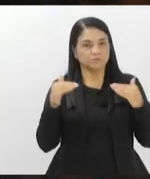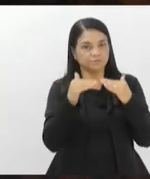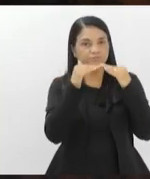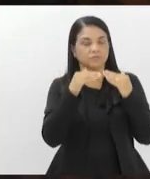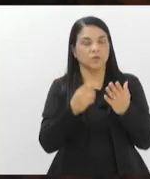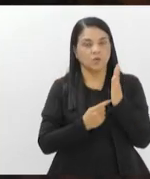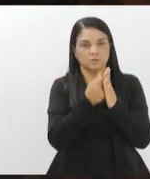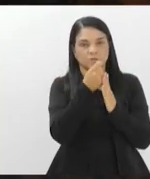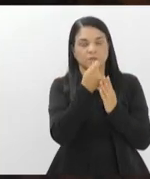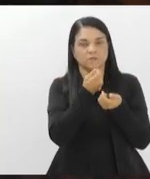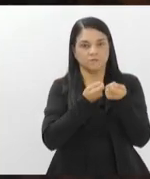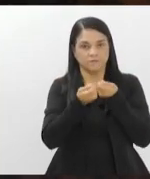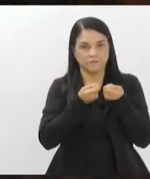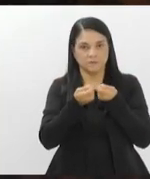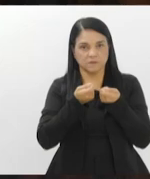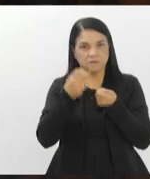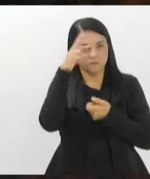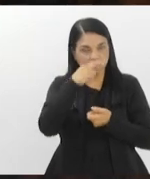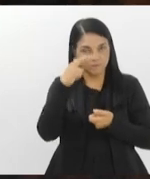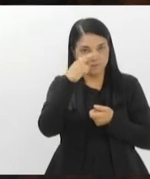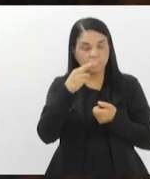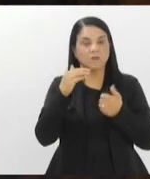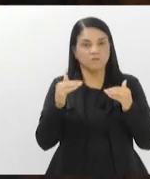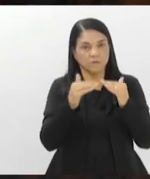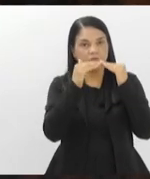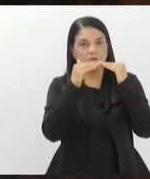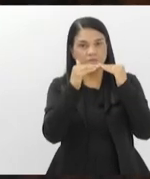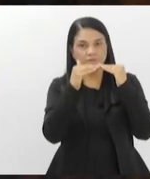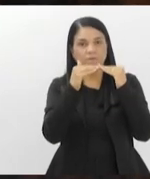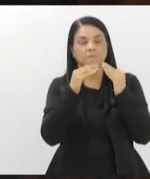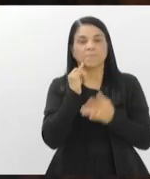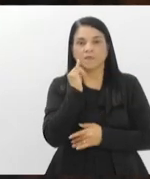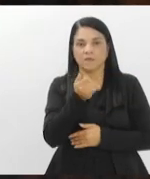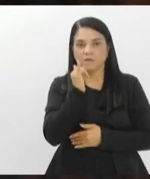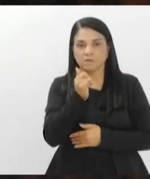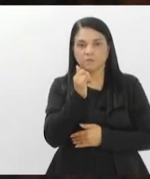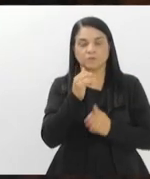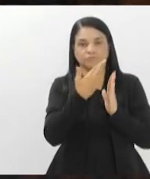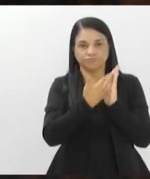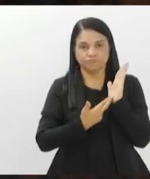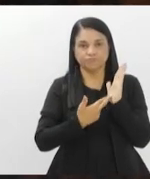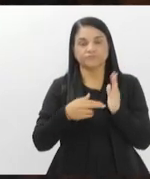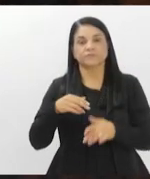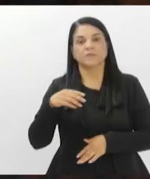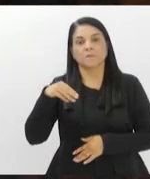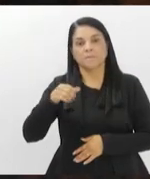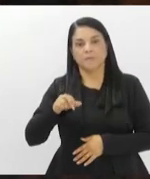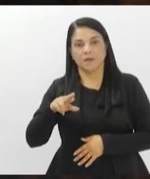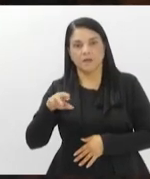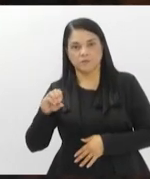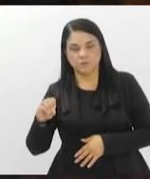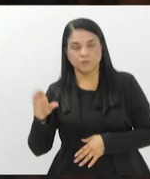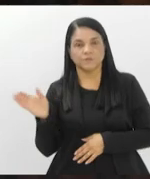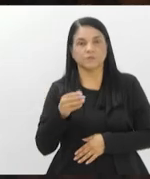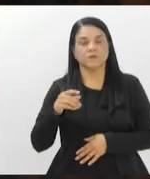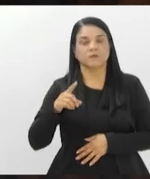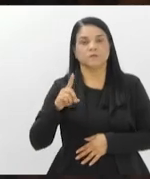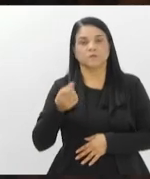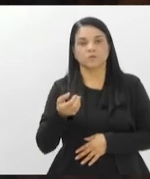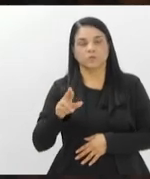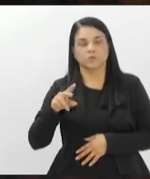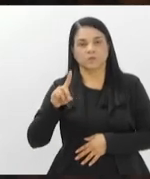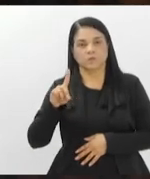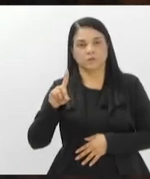de orçamento, finanças, fiscalização financeira e controle favorável. Relatores, deputado Márcio Pacheco, doutor Deodalto e